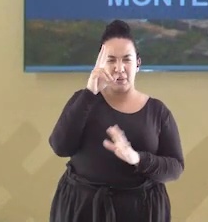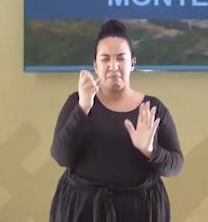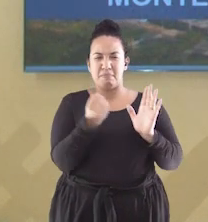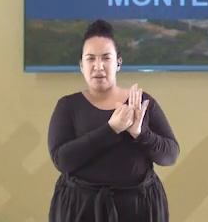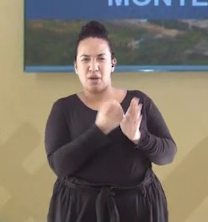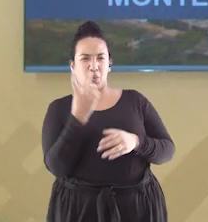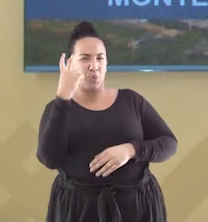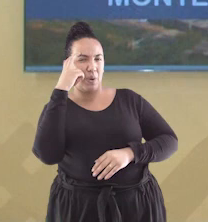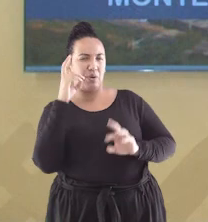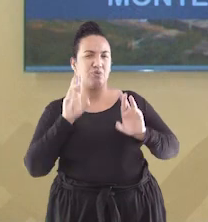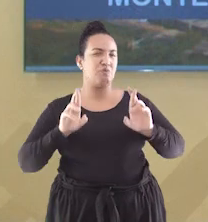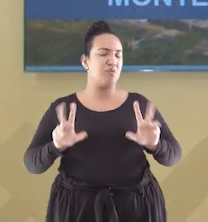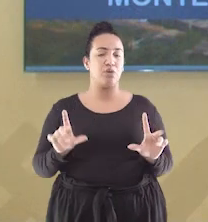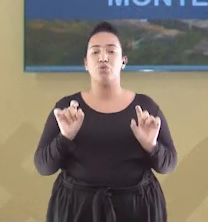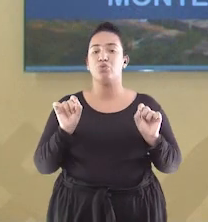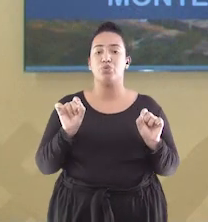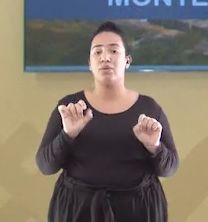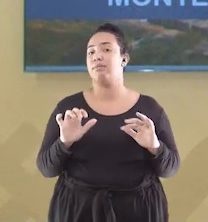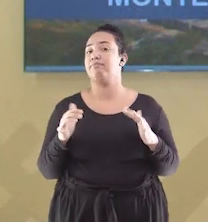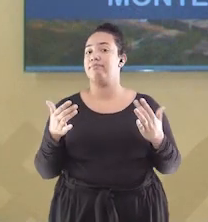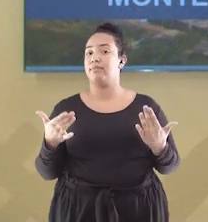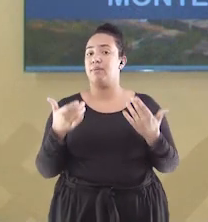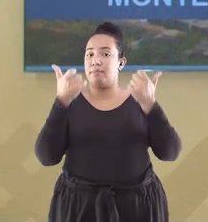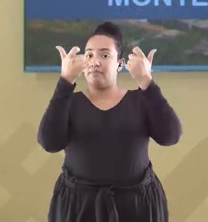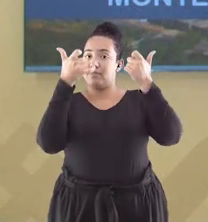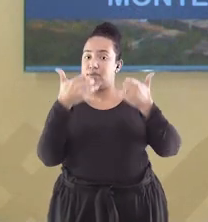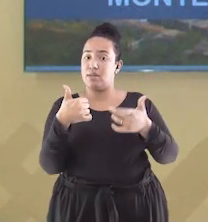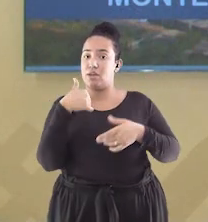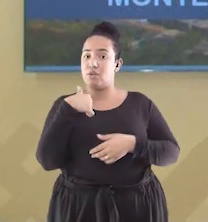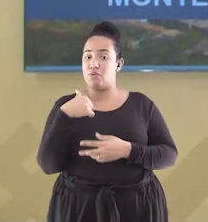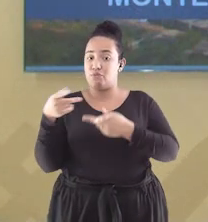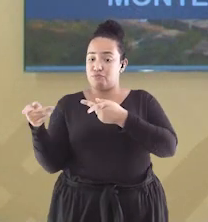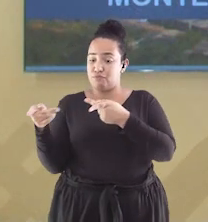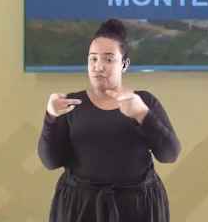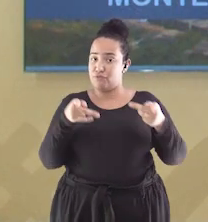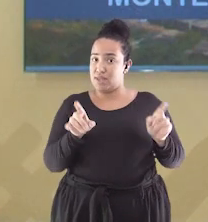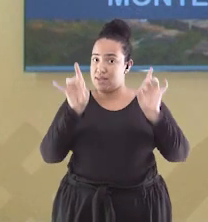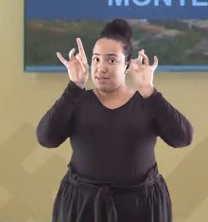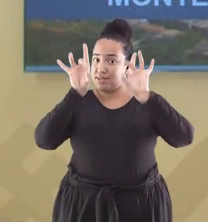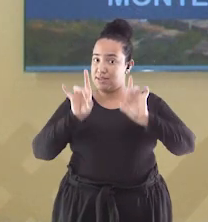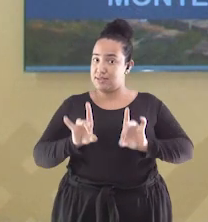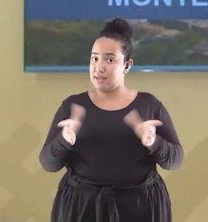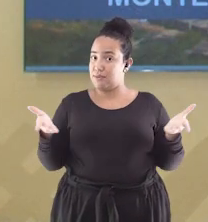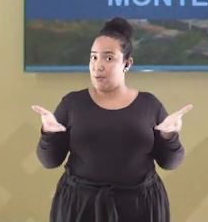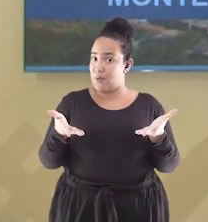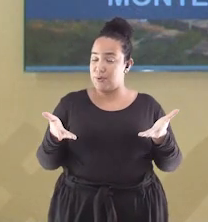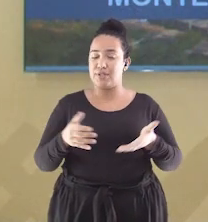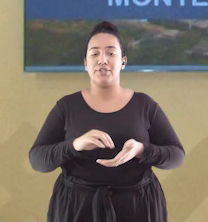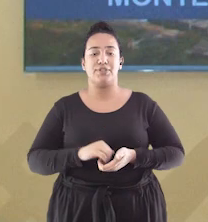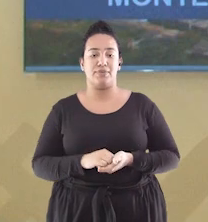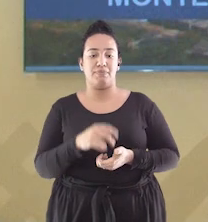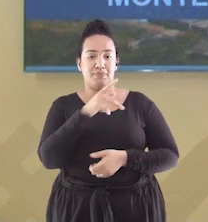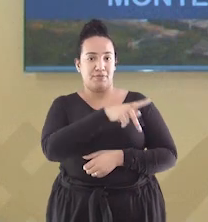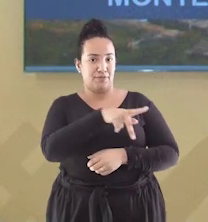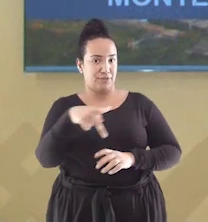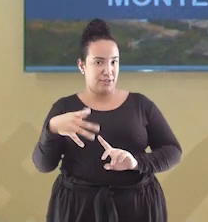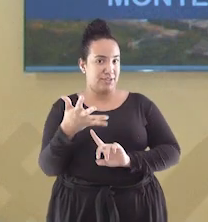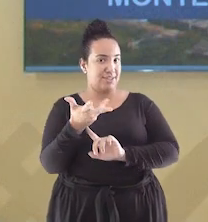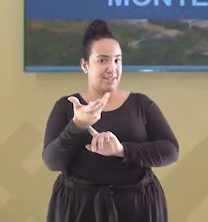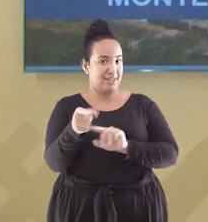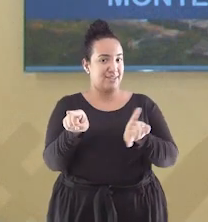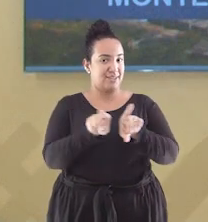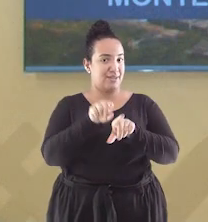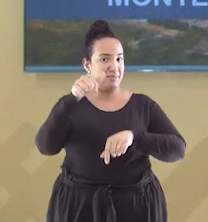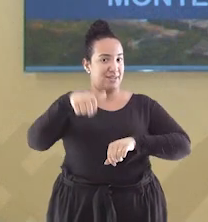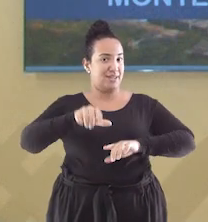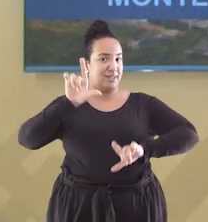patrimônio cultural? Para falar sobre isso, eu vou chamar a minha convidada especial de hoje. Ela é professora de artes, também aqui do